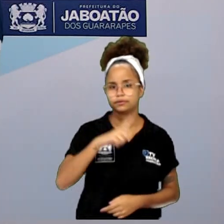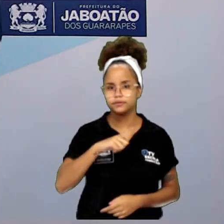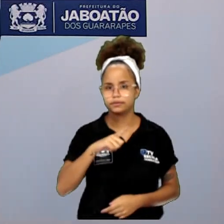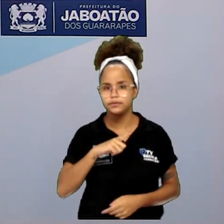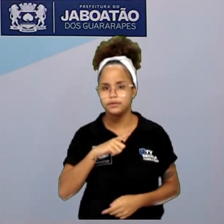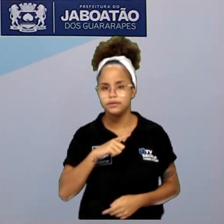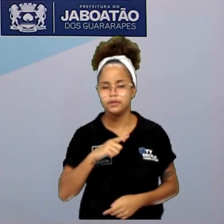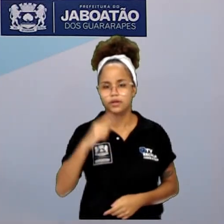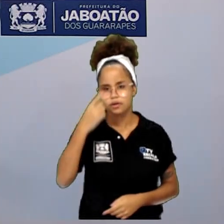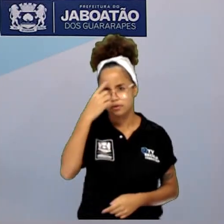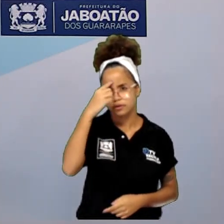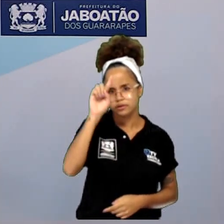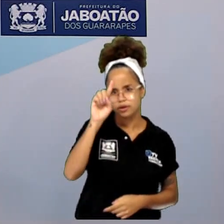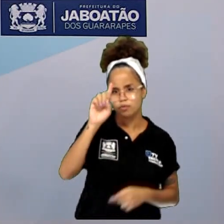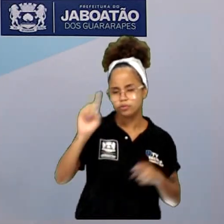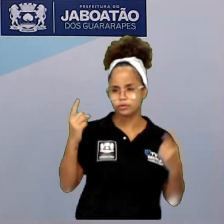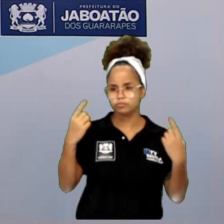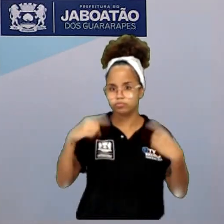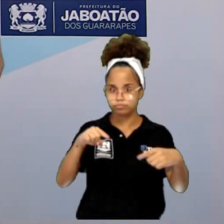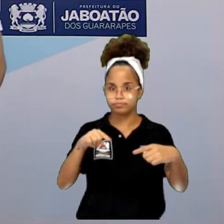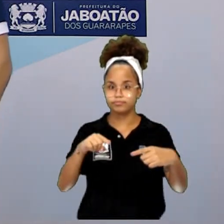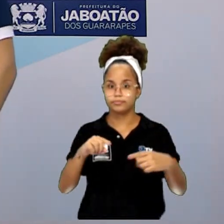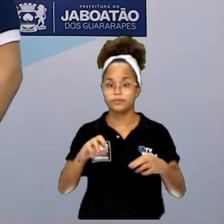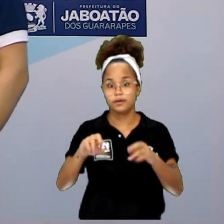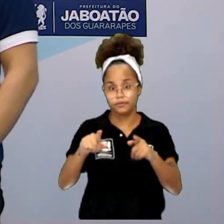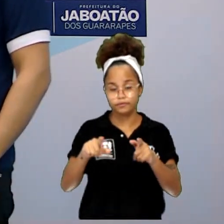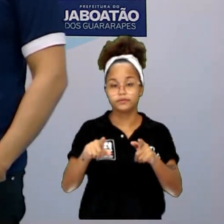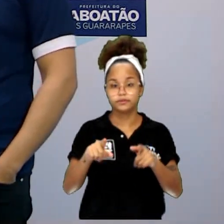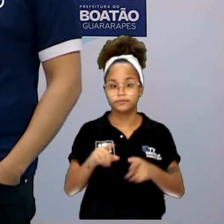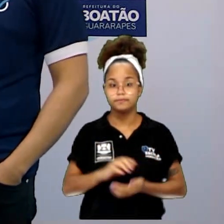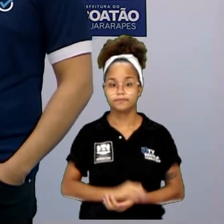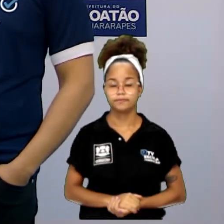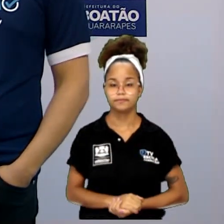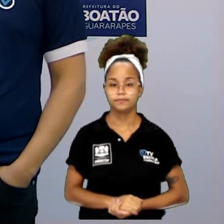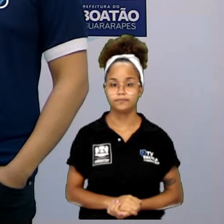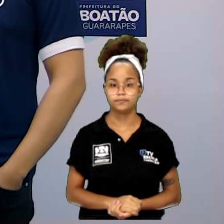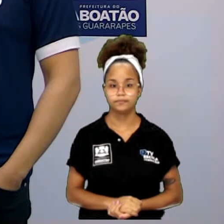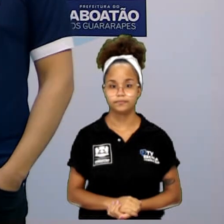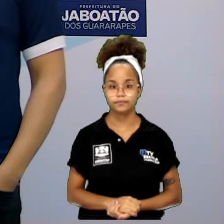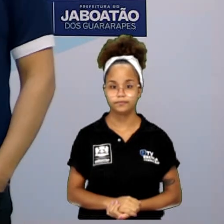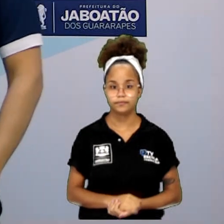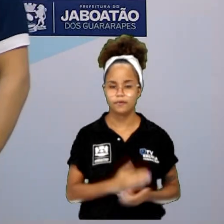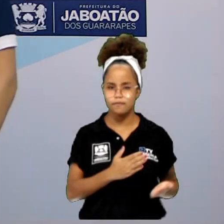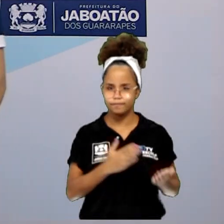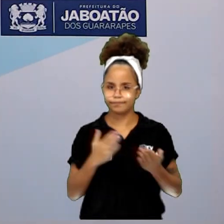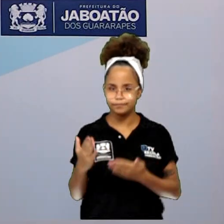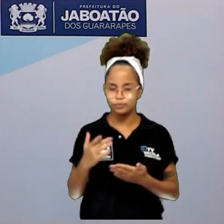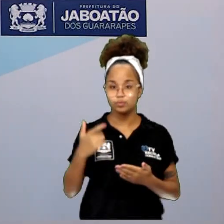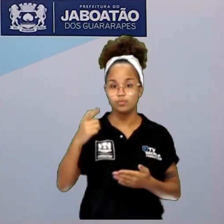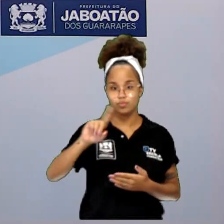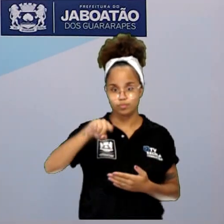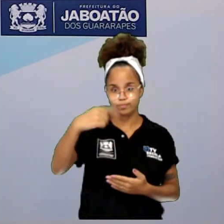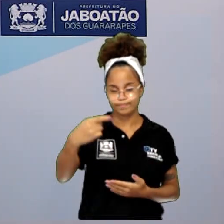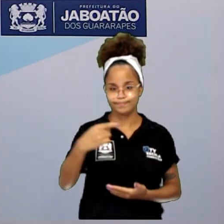dá essa ideia de oposição, né? É uma conjunção adversativa. Vamos à próxima questão.